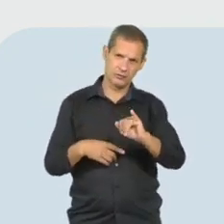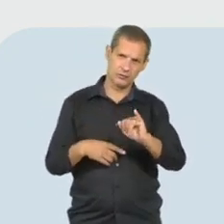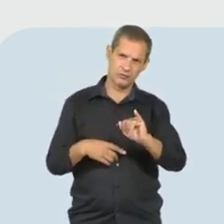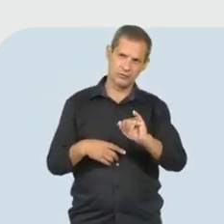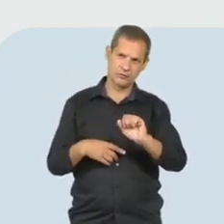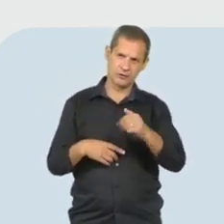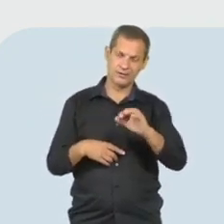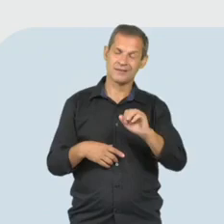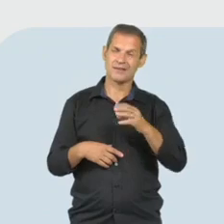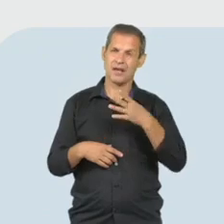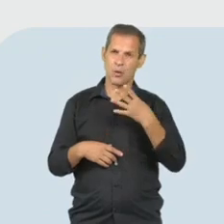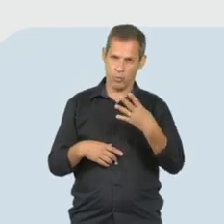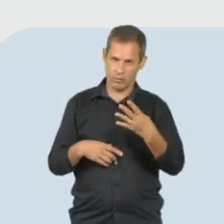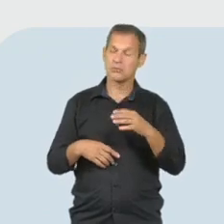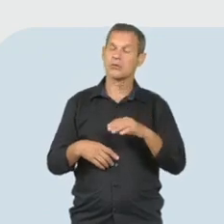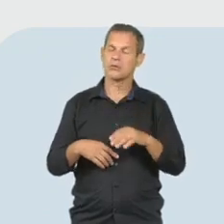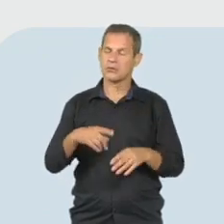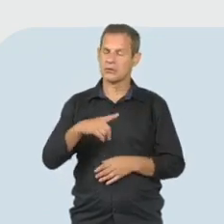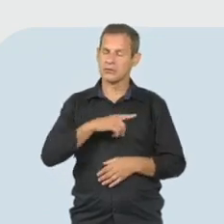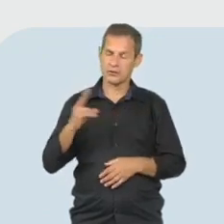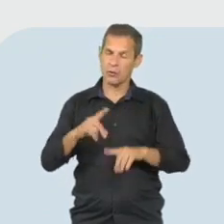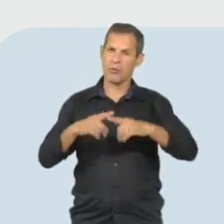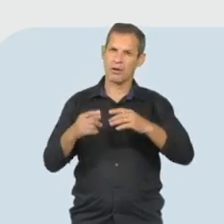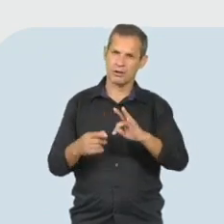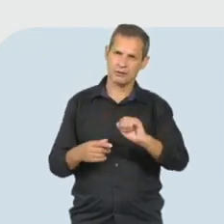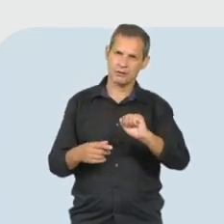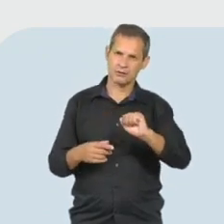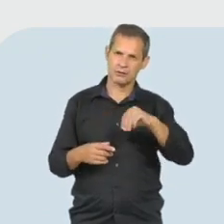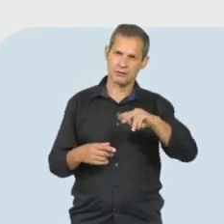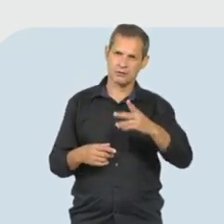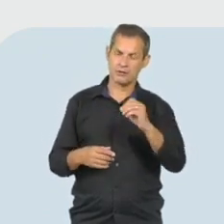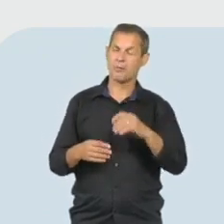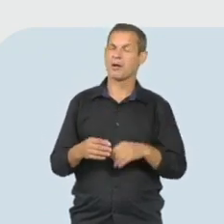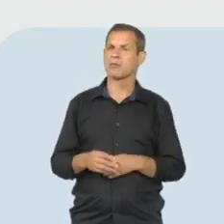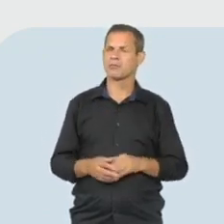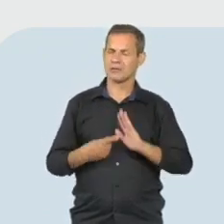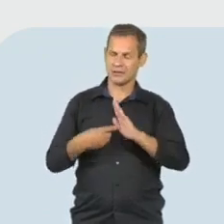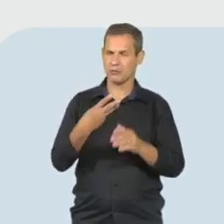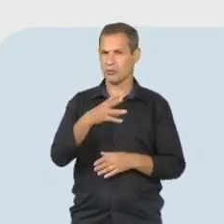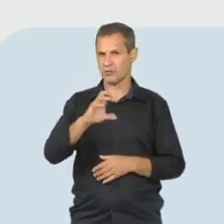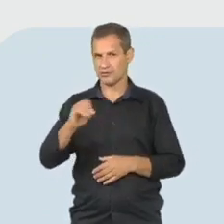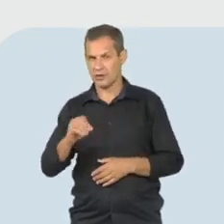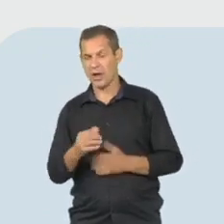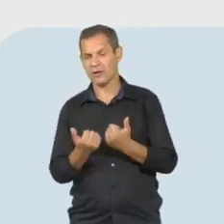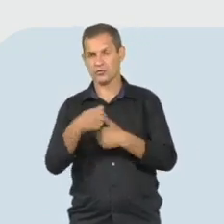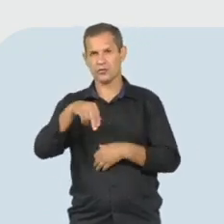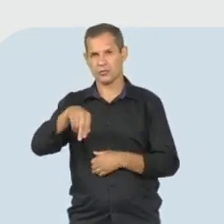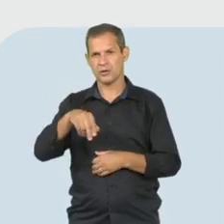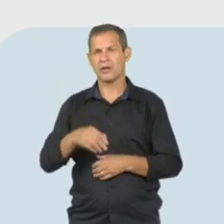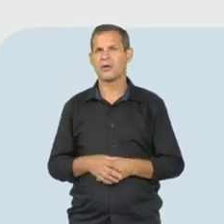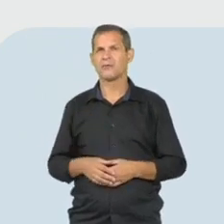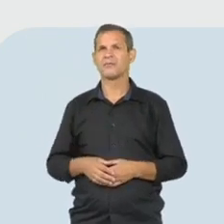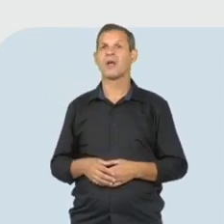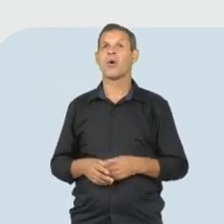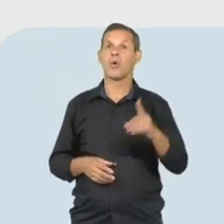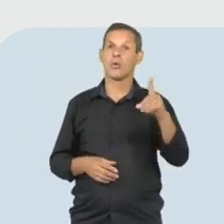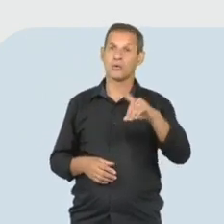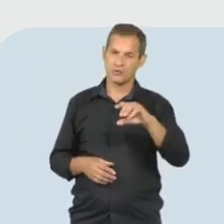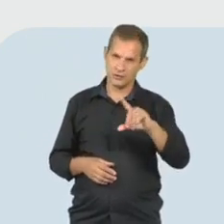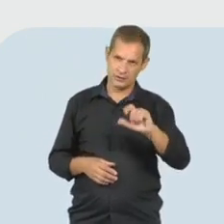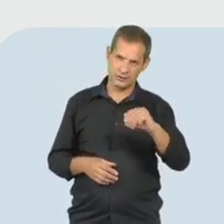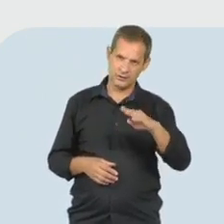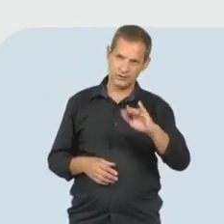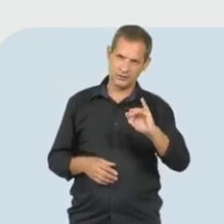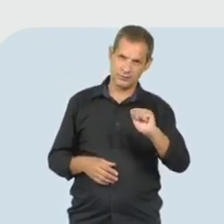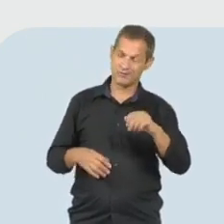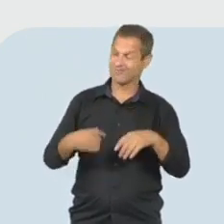ele já deu esse valor, é só colocar aqui. O tamanho da amostra são 30, só colocar no lugar do N. O Z lambda, eu não sei, esse aqui eu tenho que